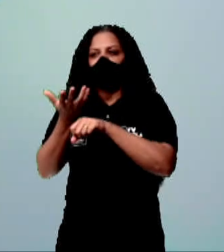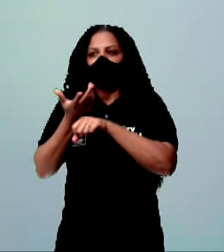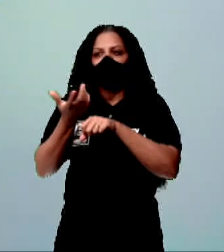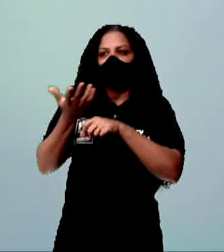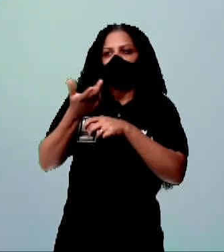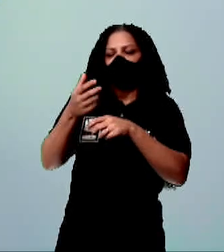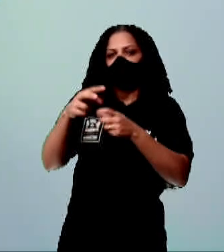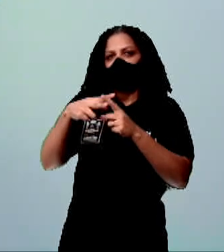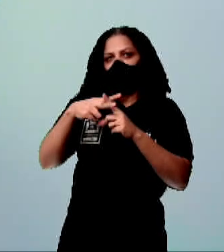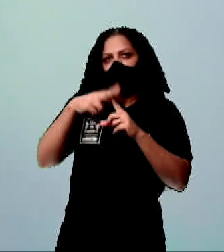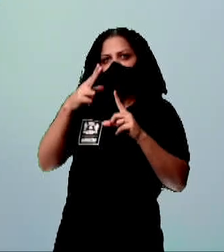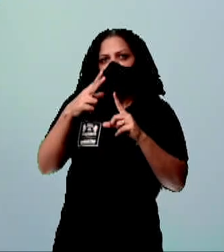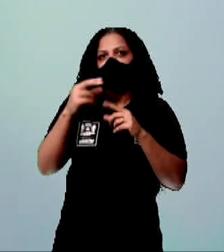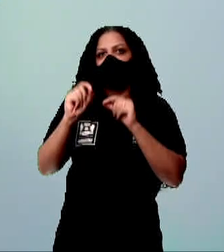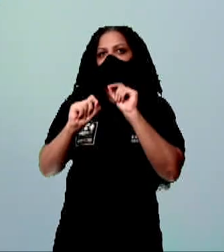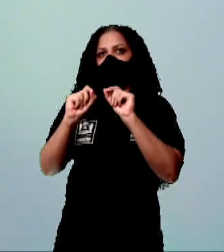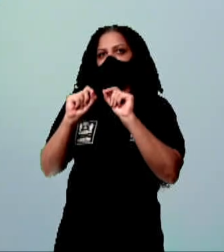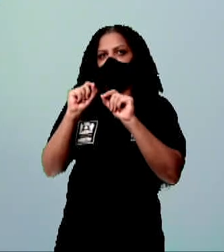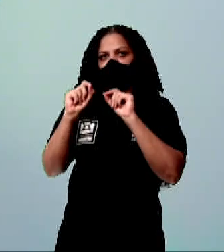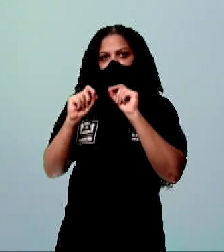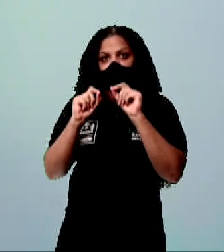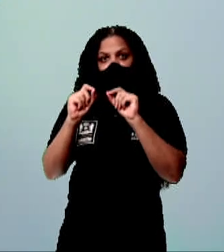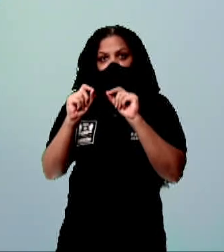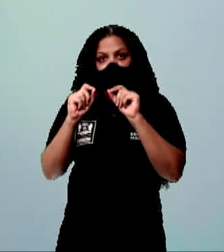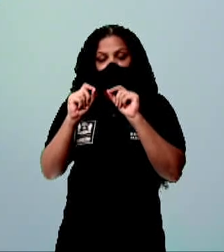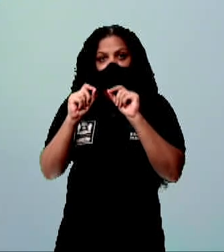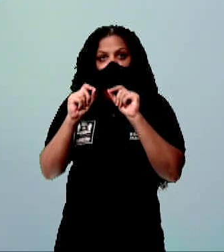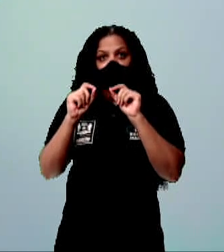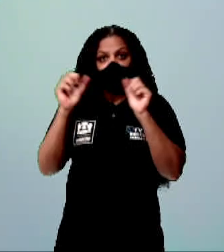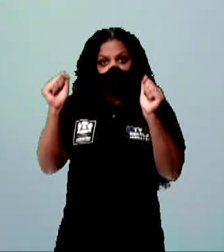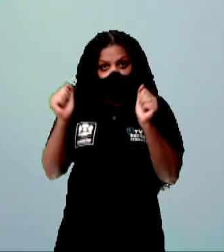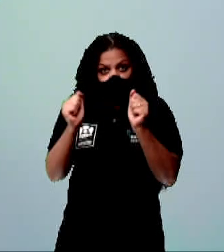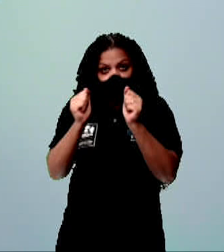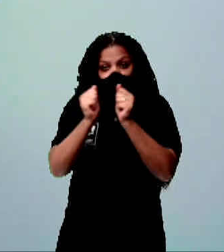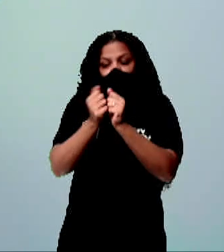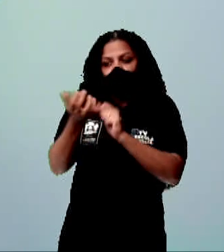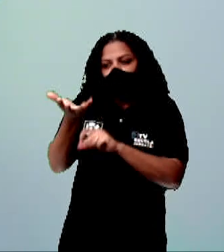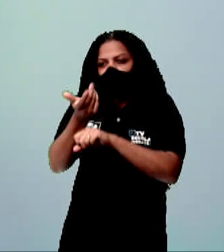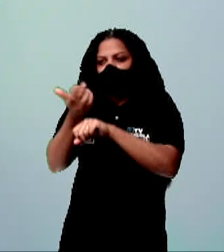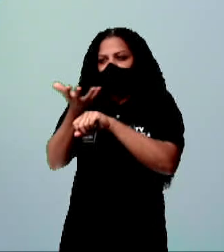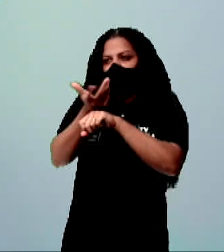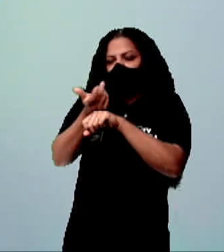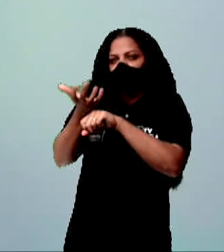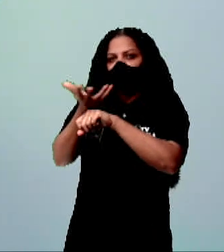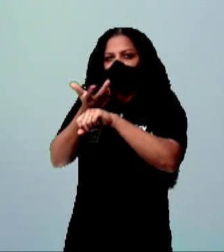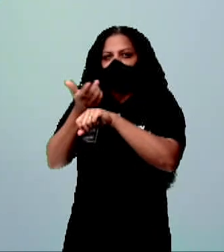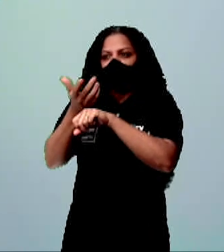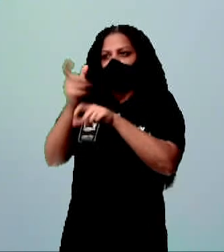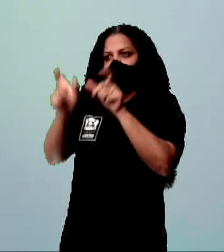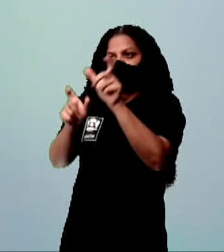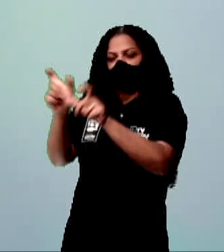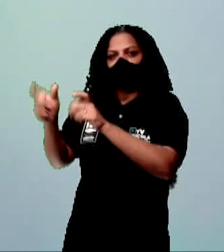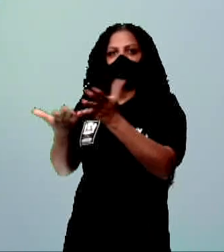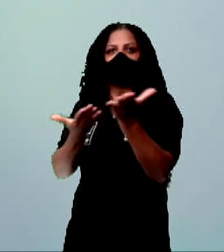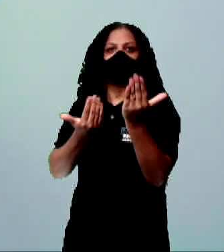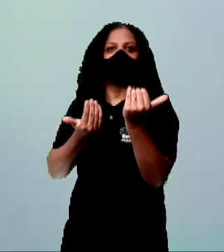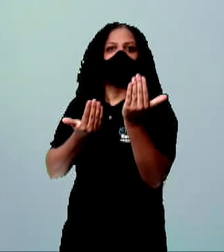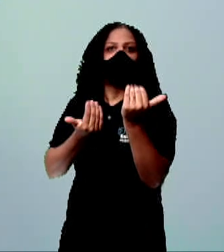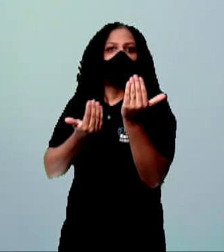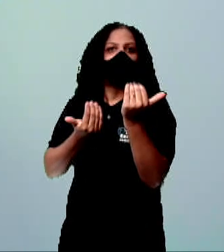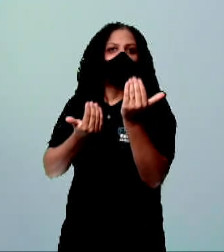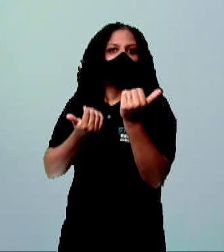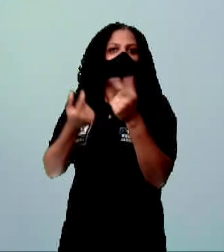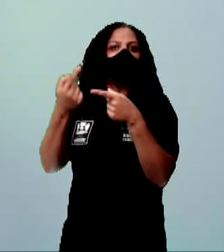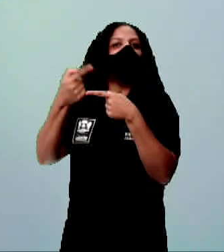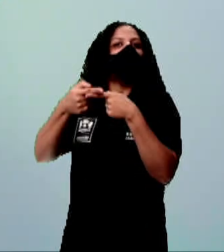Guaraná, que uma coisa vai puxando a outra para o Guaraná, era atrair o público-alvo, que seriam os jovens. Por quê? Porque o Guaraná